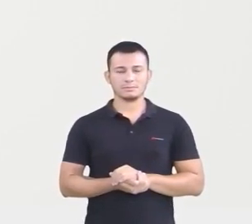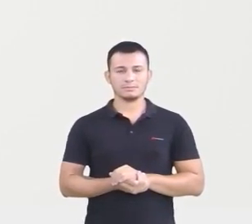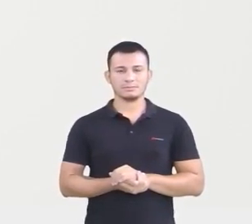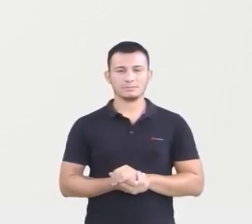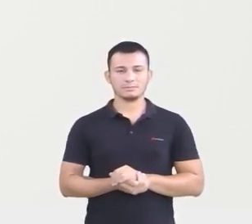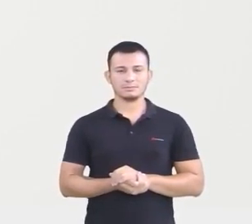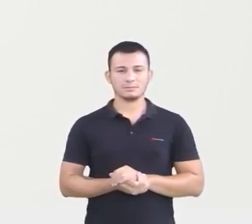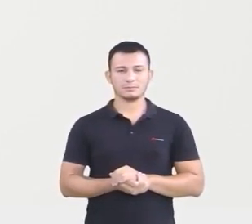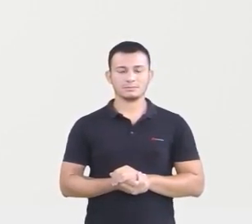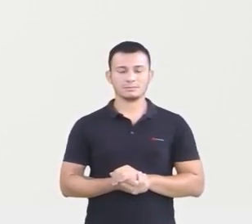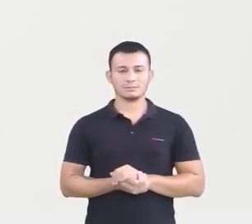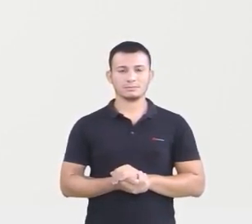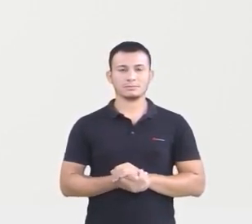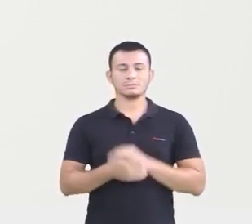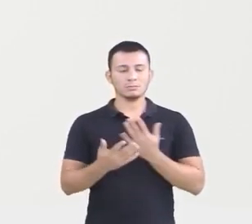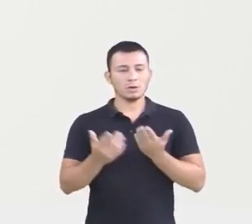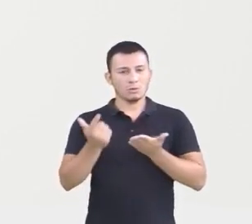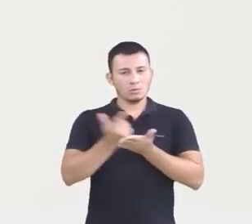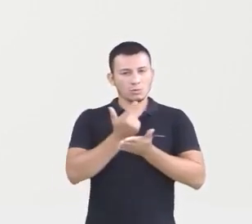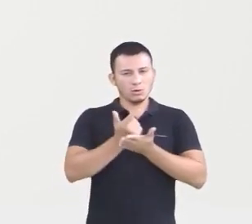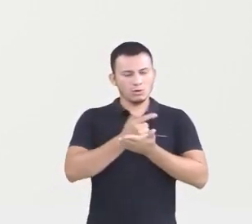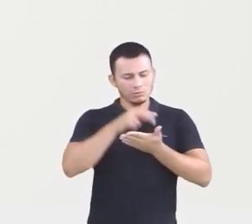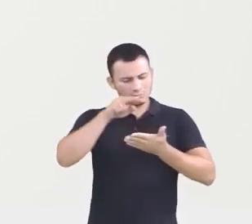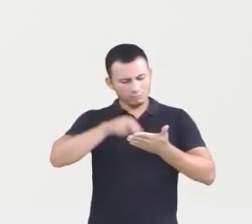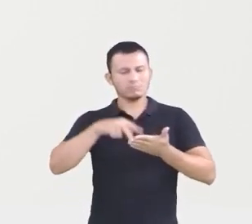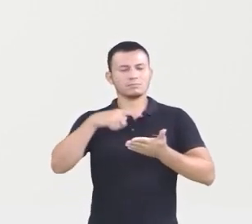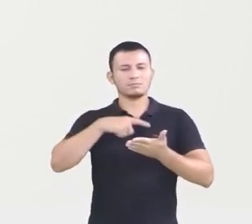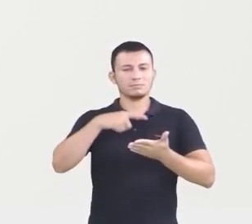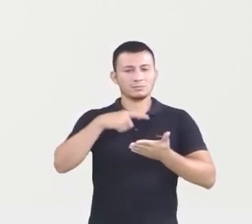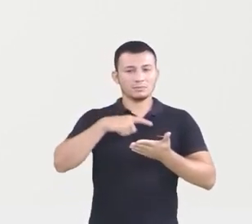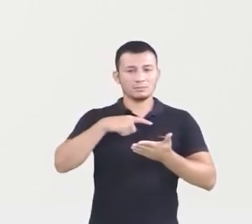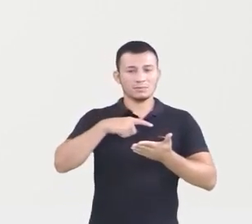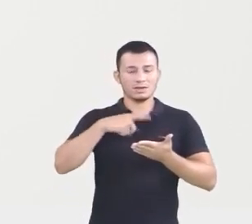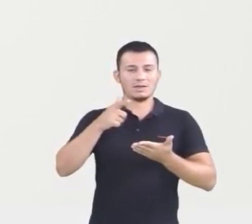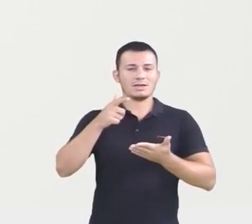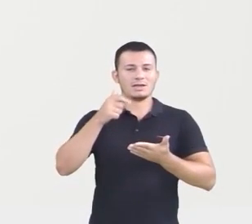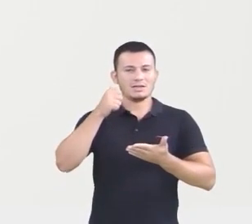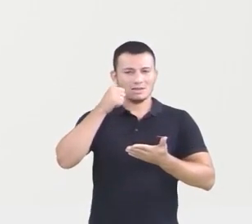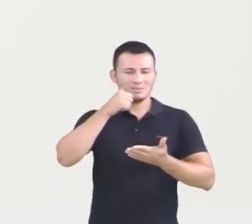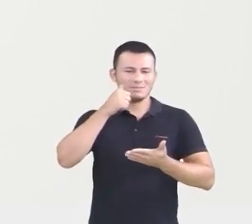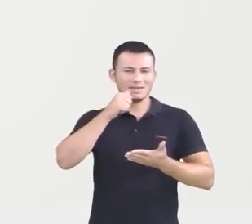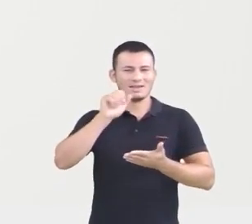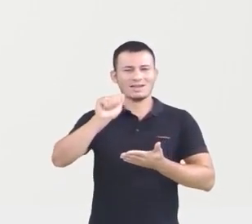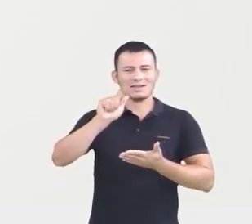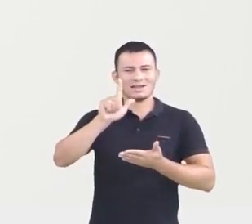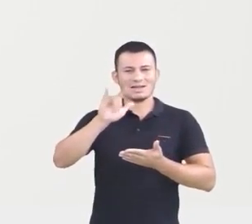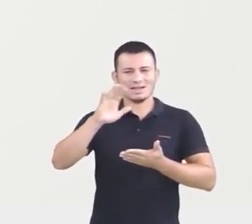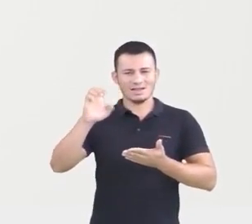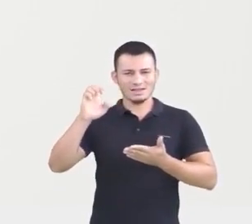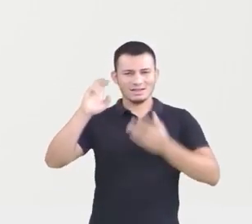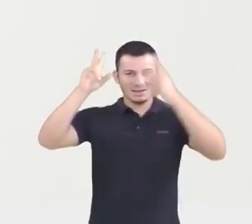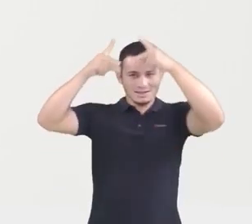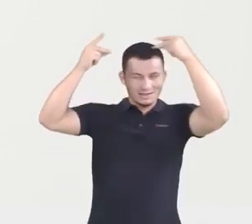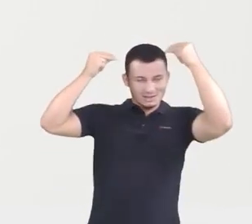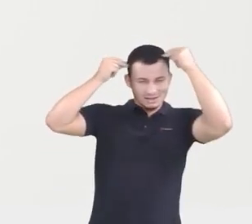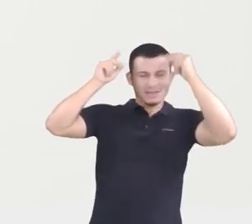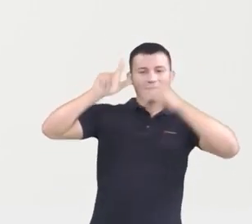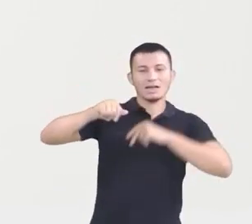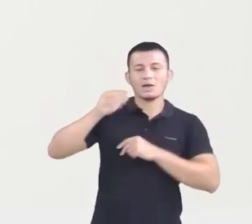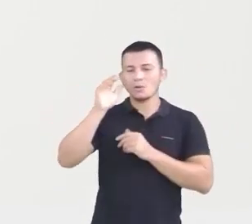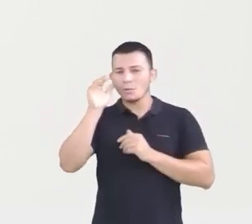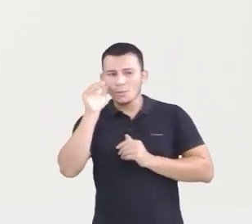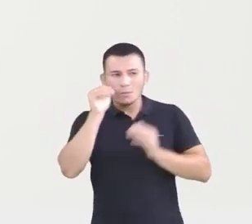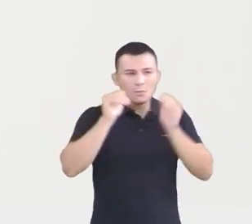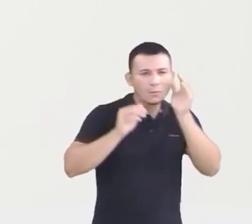No outro trecho do livro, nós temos a personagem principal, Alice. Alice é uma menina curiosa